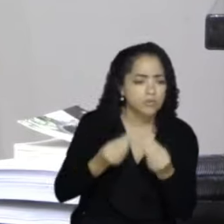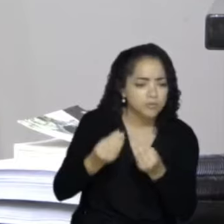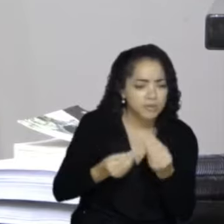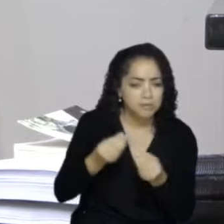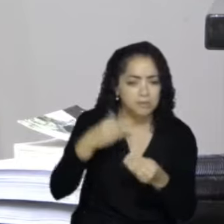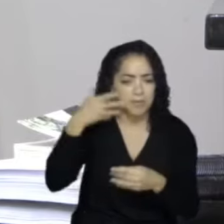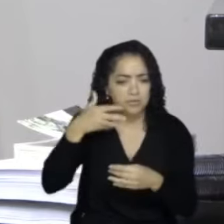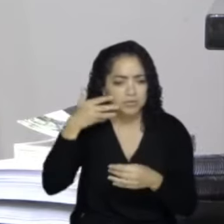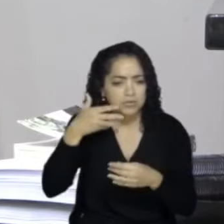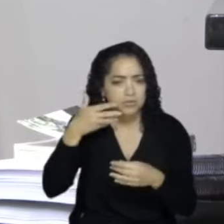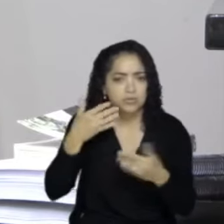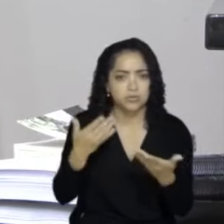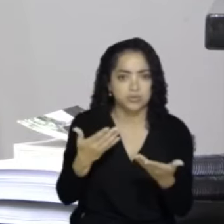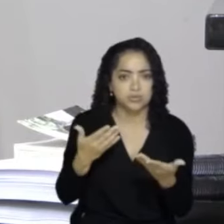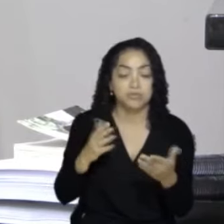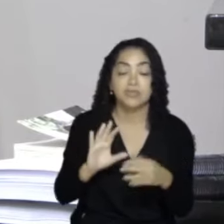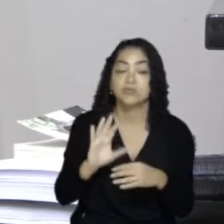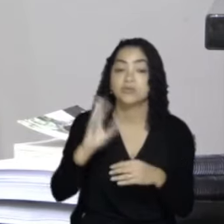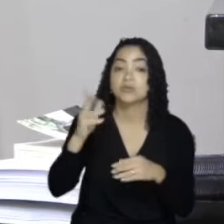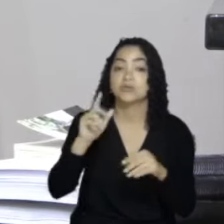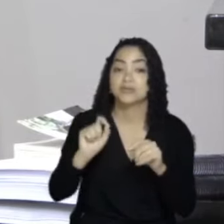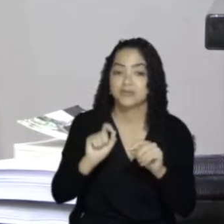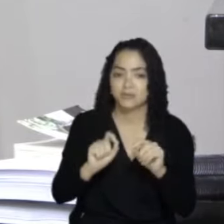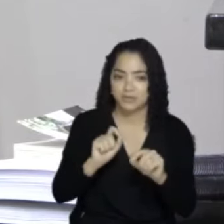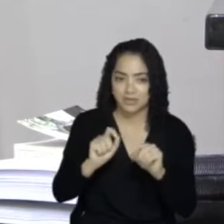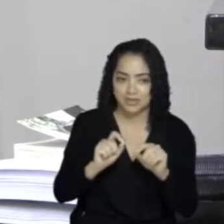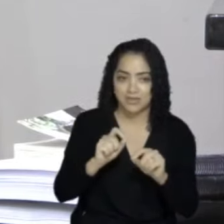discurso, Jesus? E o que que acontece? Em maio de